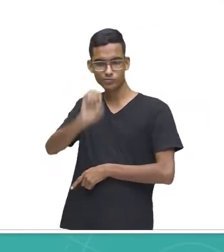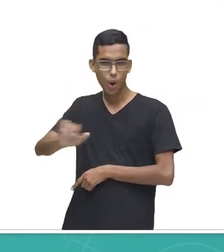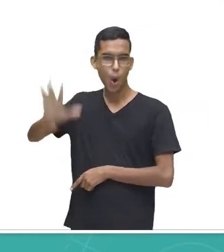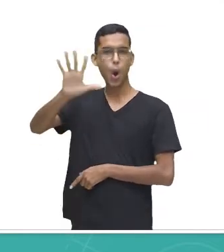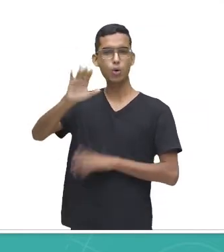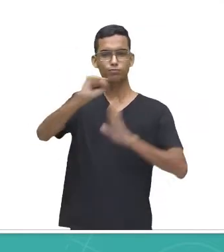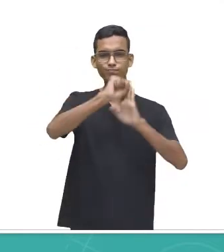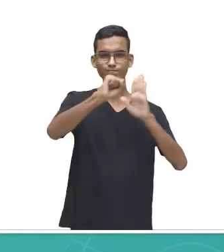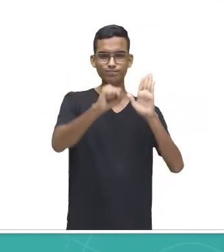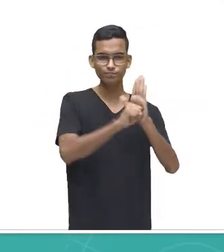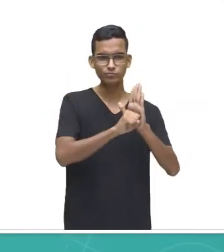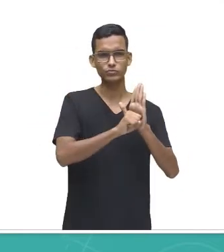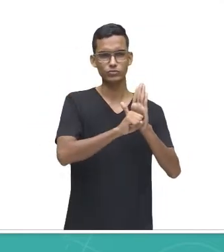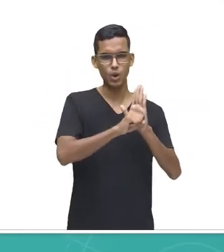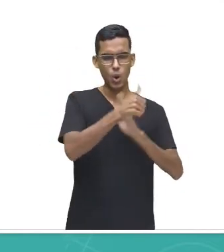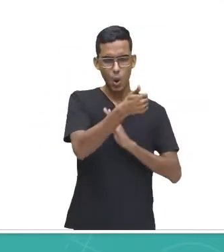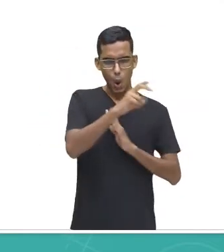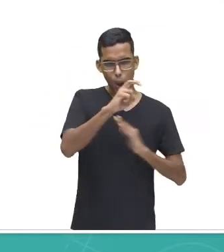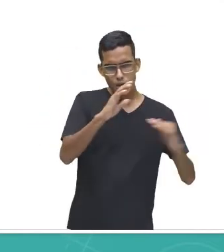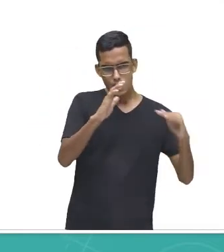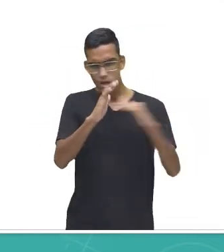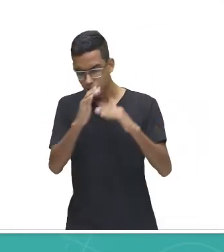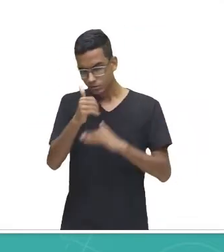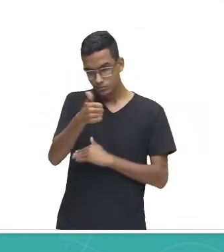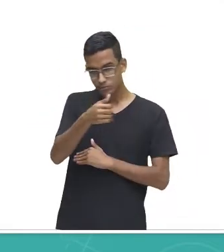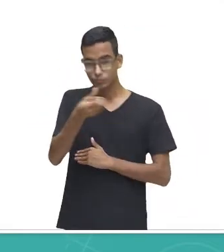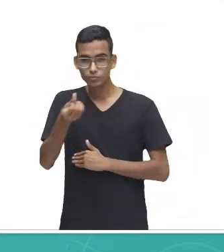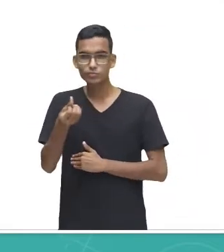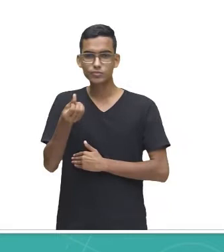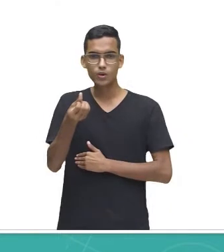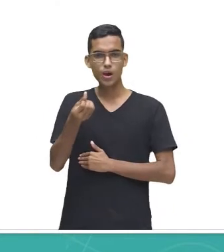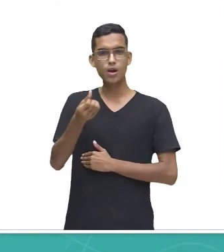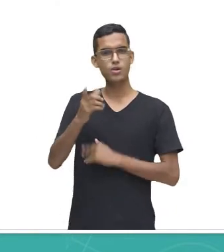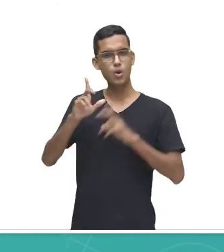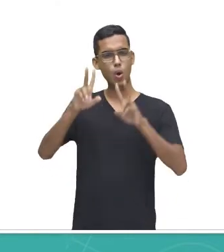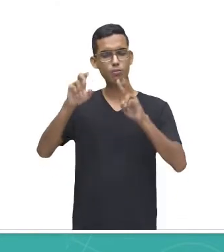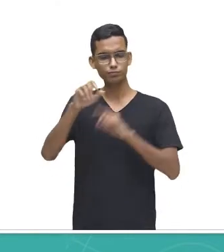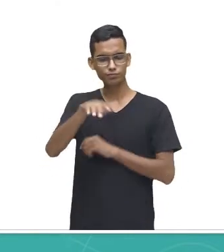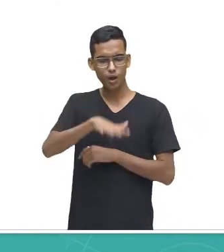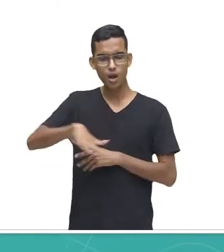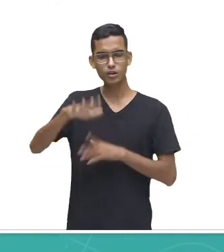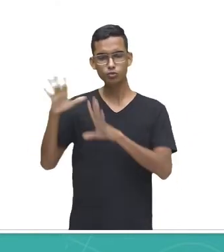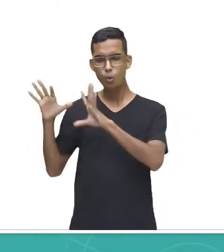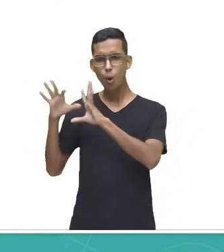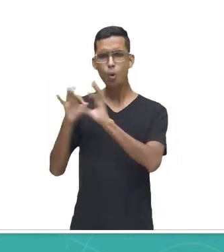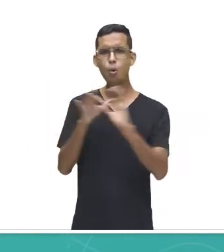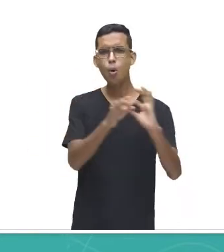no contexto das artes, no contexto da humanidade, né?